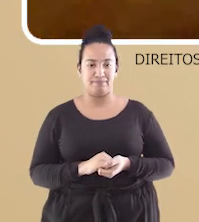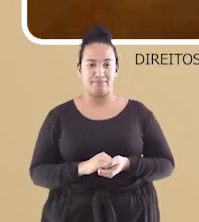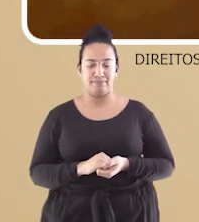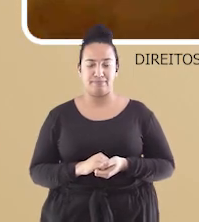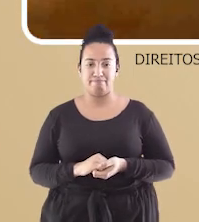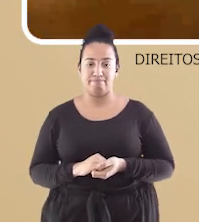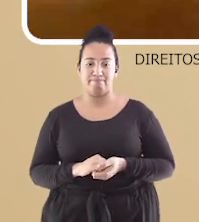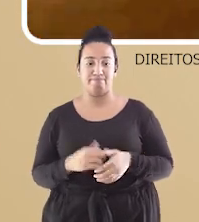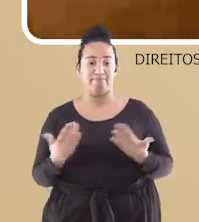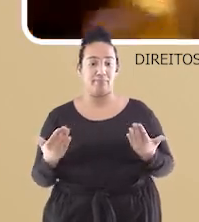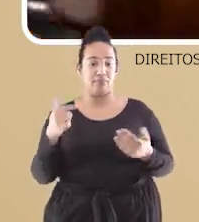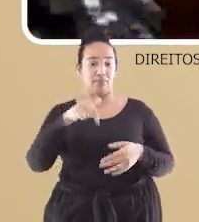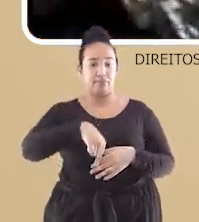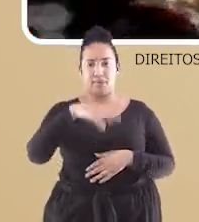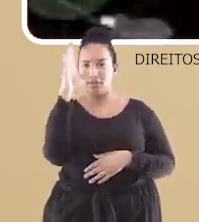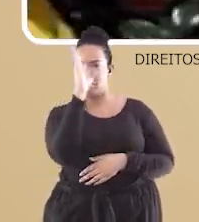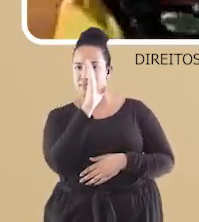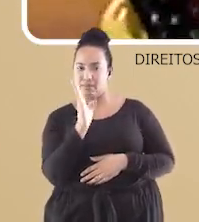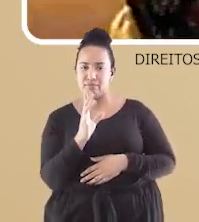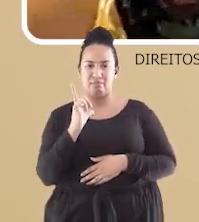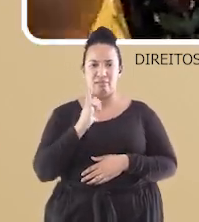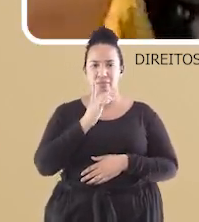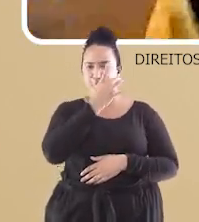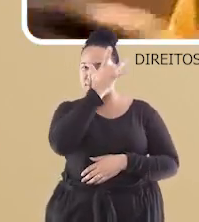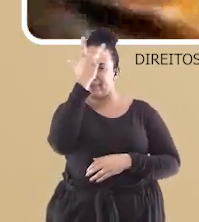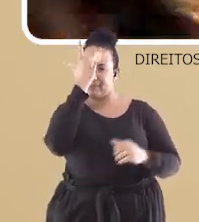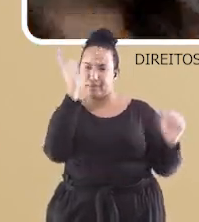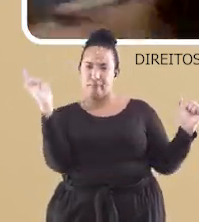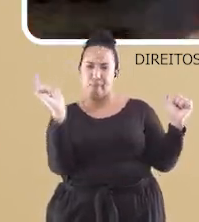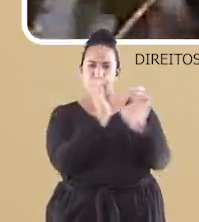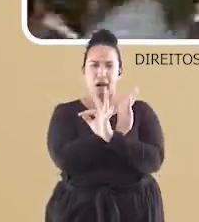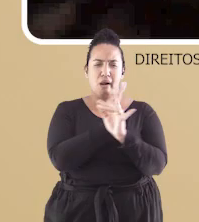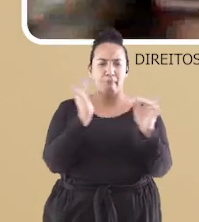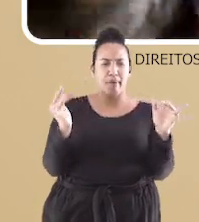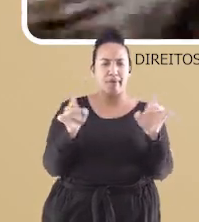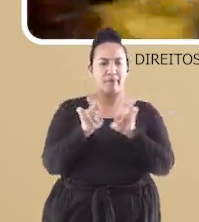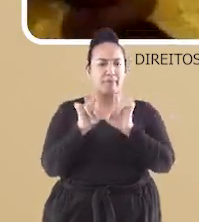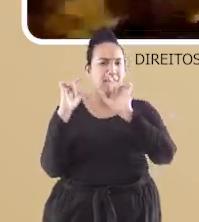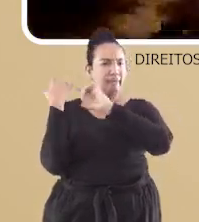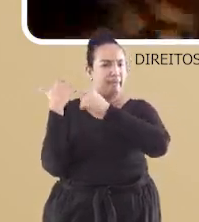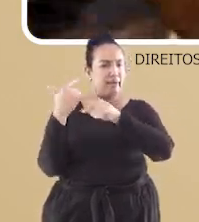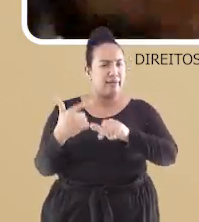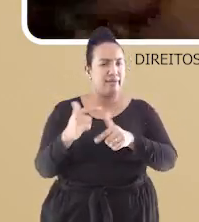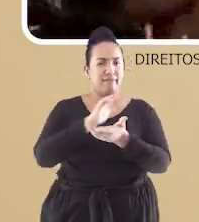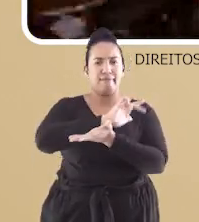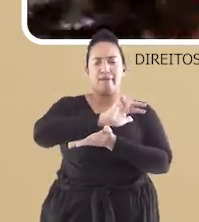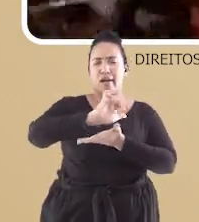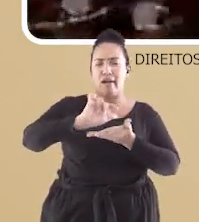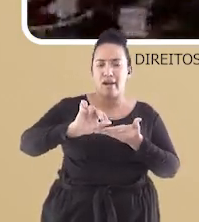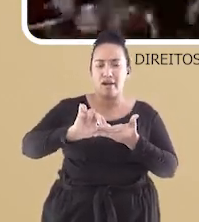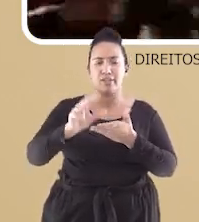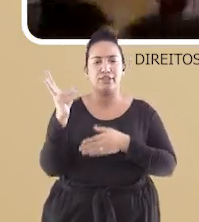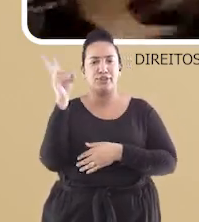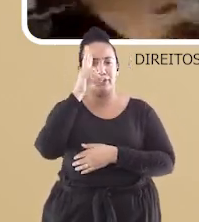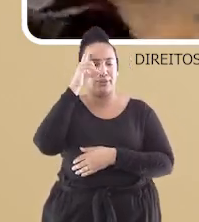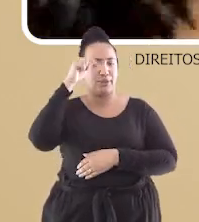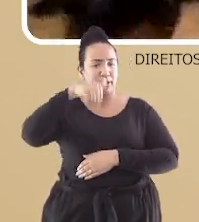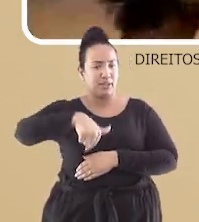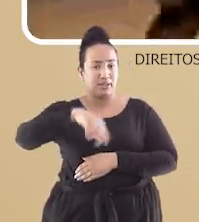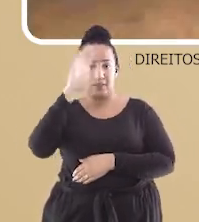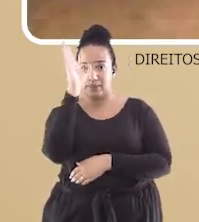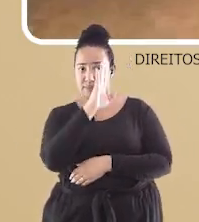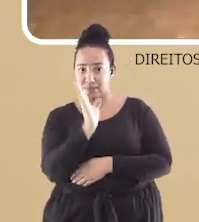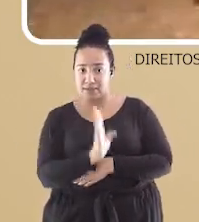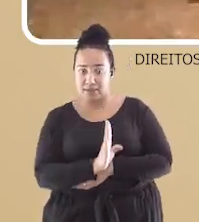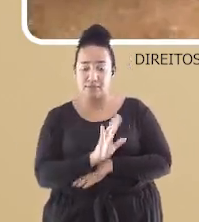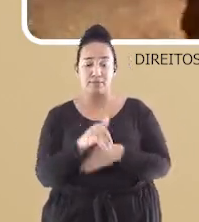E como o Brasil é uma terra de fluxos intensos, com um movimento de pessoas e de tradições de um canto para outro na história do país,